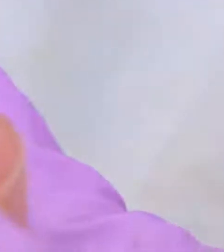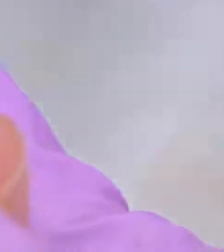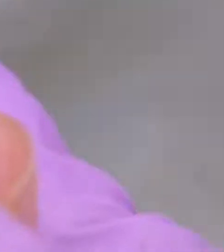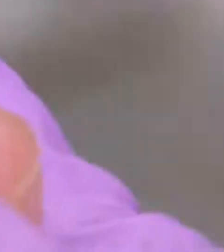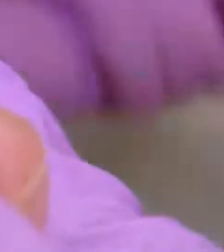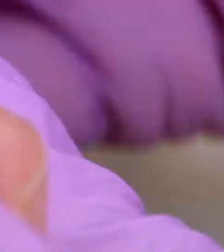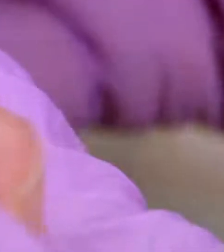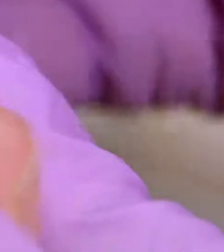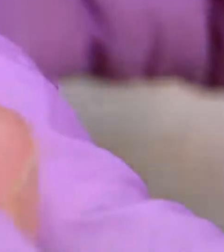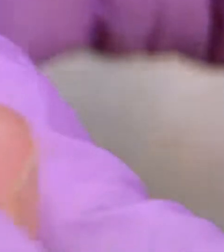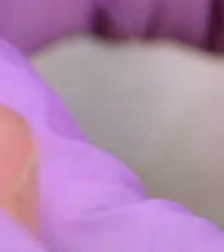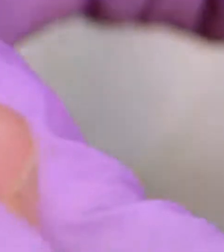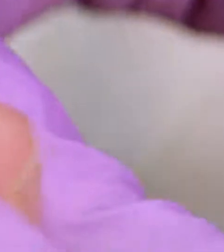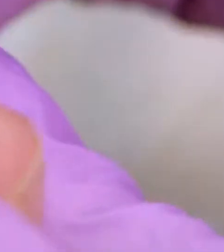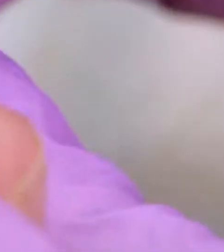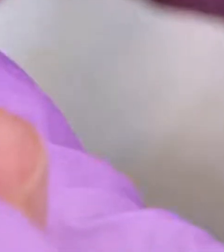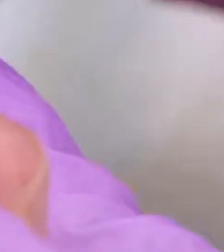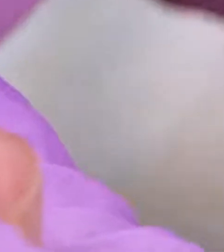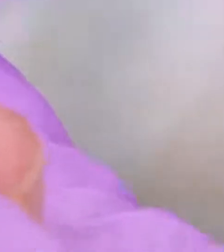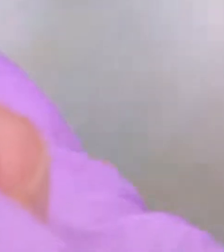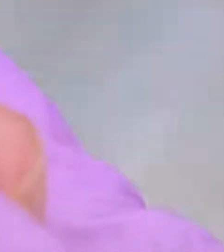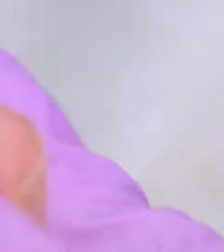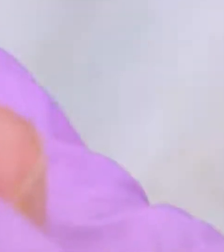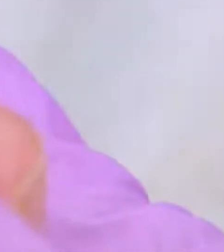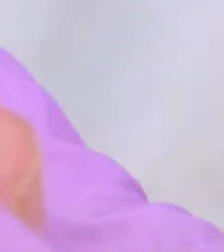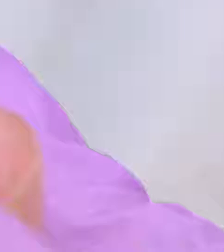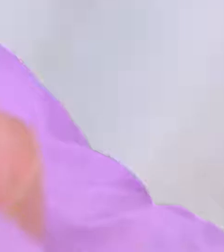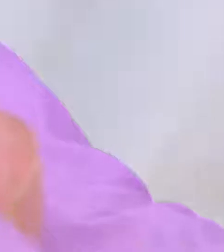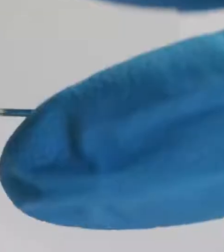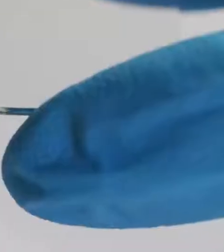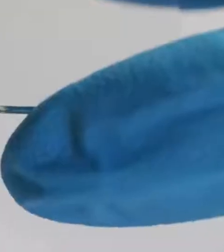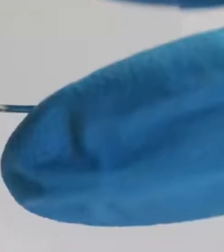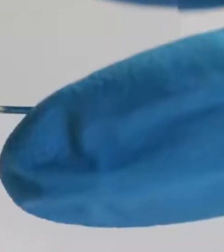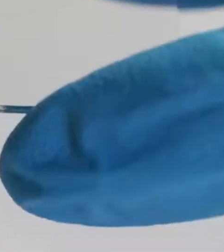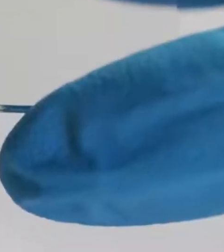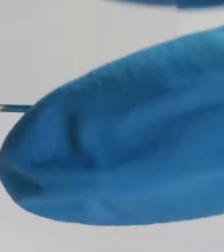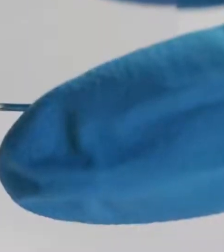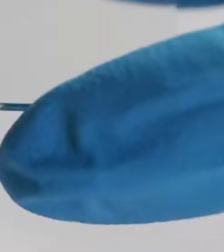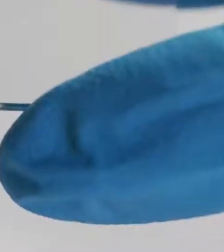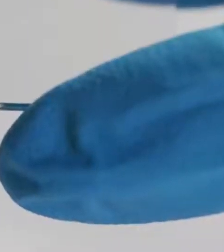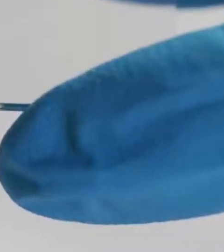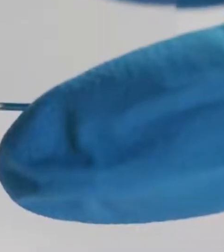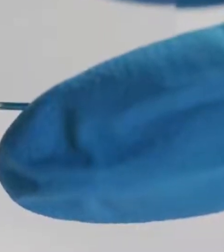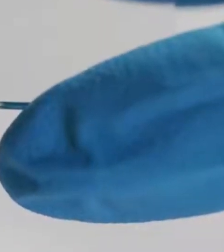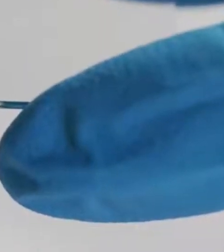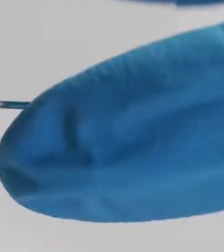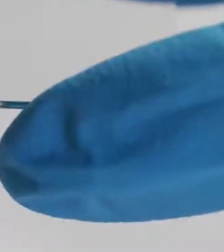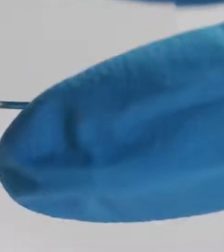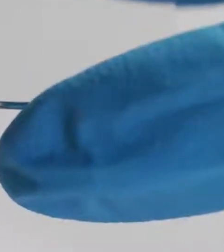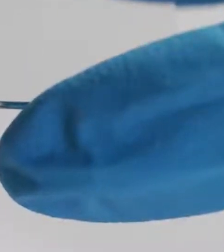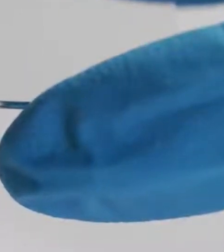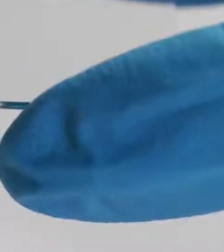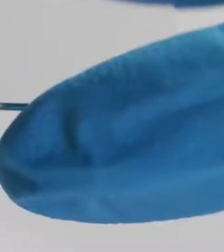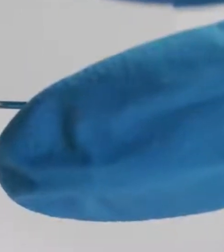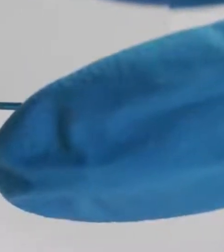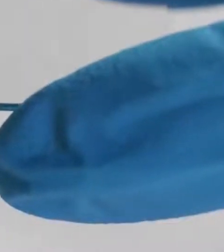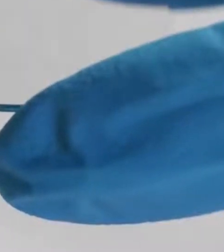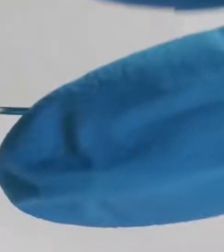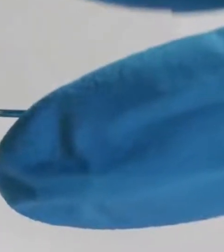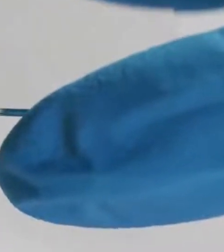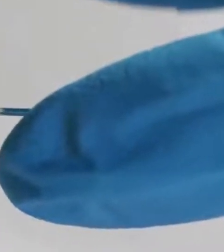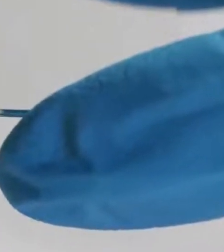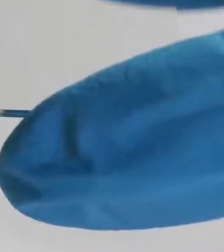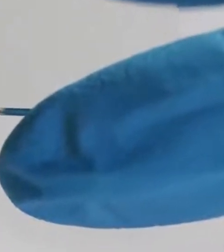da pessoa é RH negativo. O exame para detectar é feito a partir de uma pequena amostra de sangue que deve